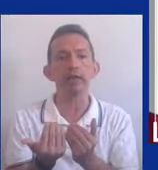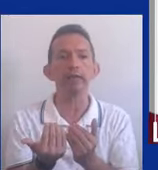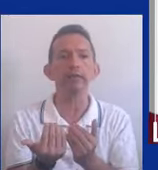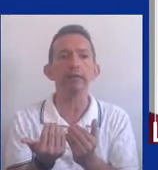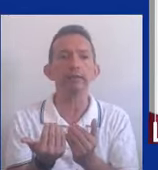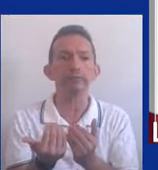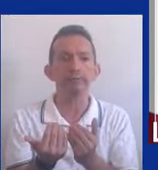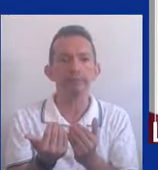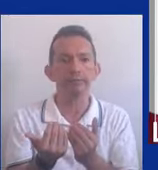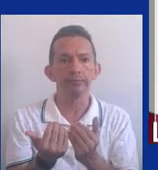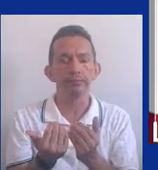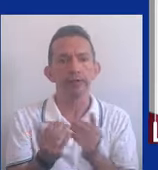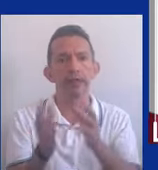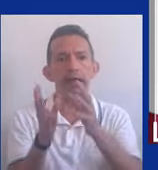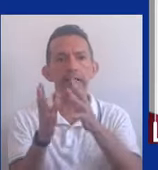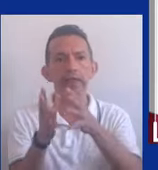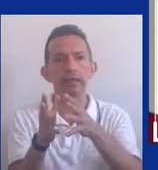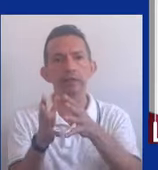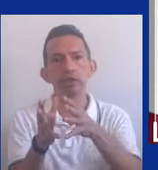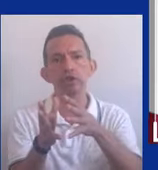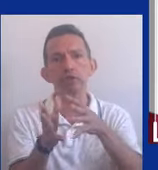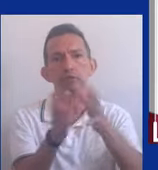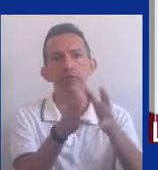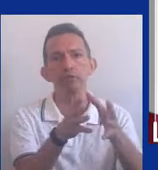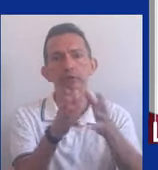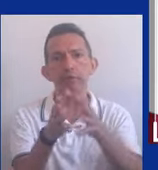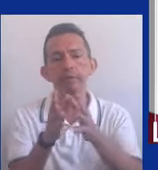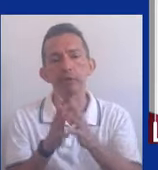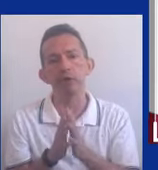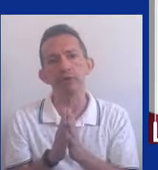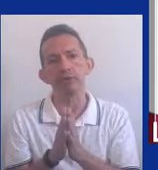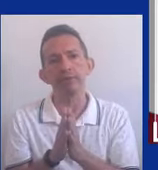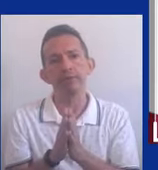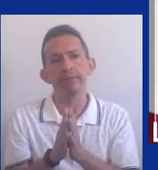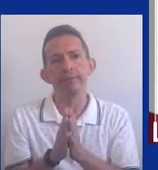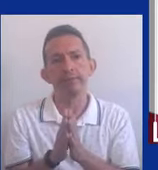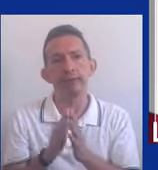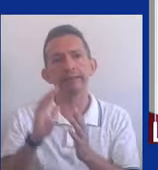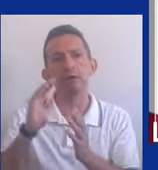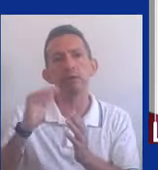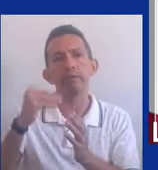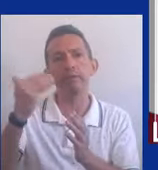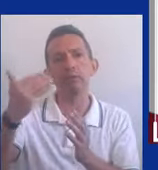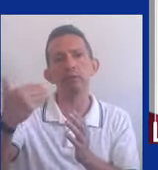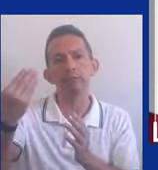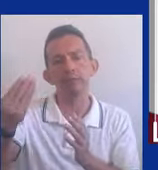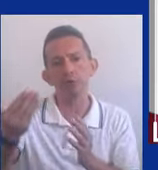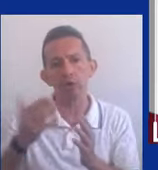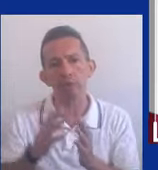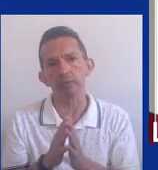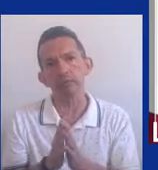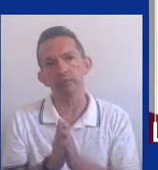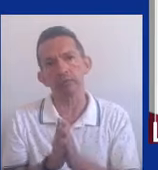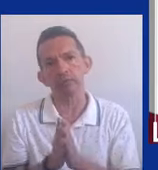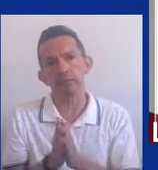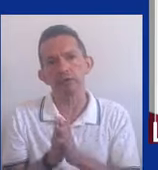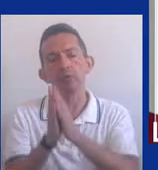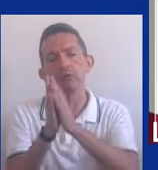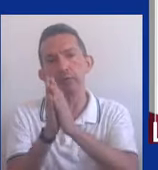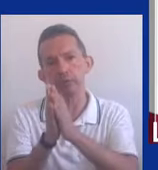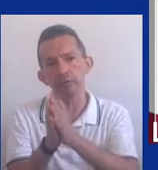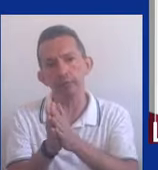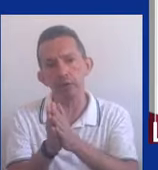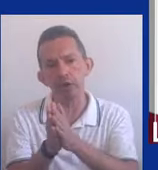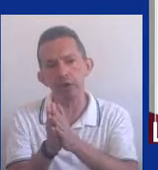de se contrair, que caracteriza o que a gente chama de movimento ameboide, pela tal da emissão dos pseudópodos.